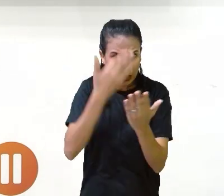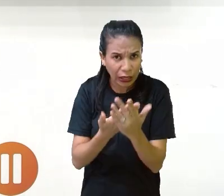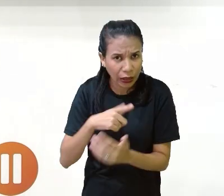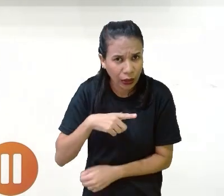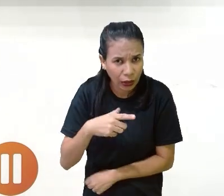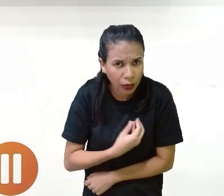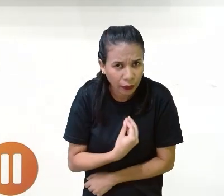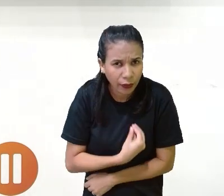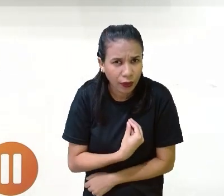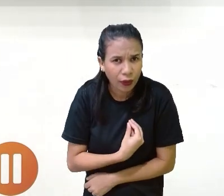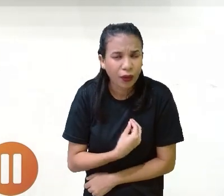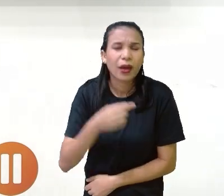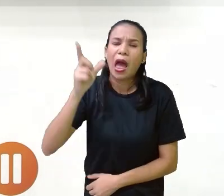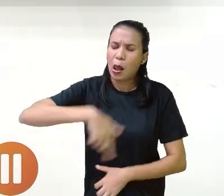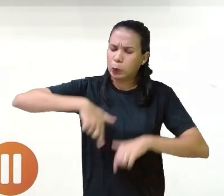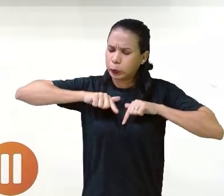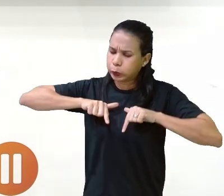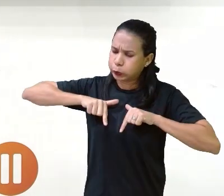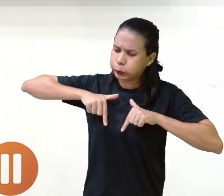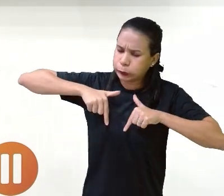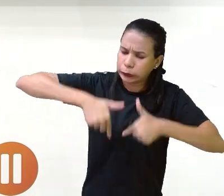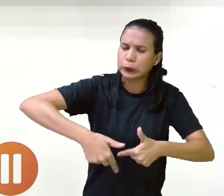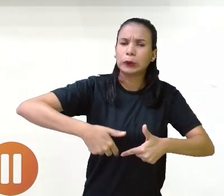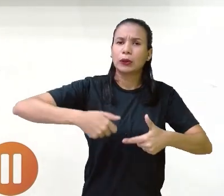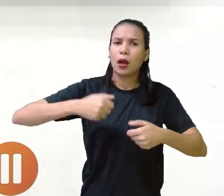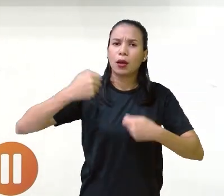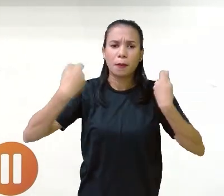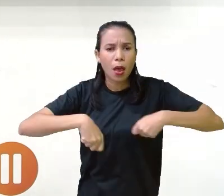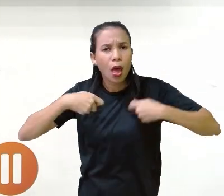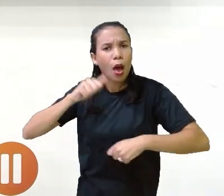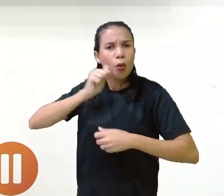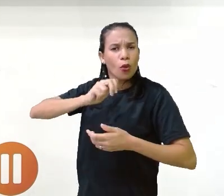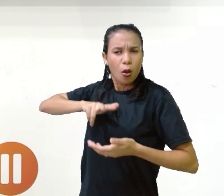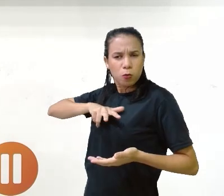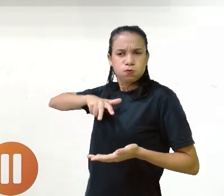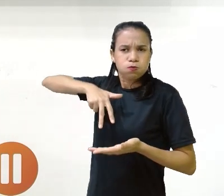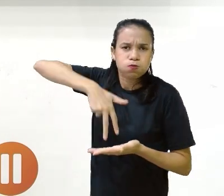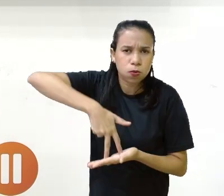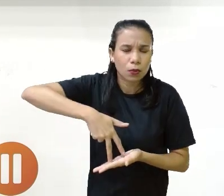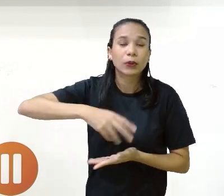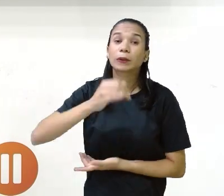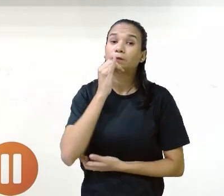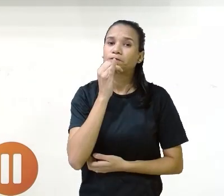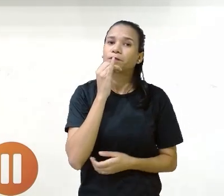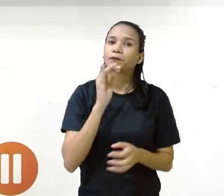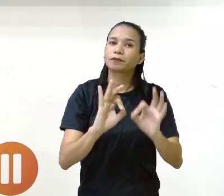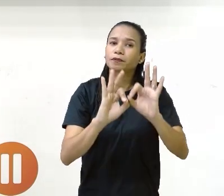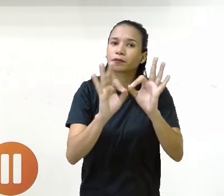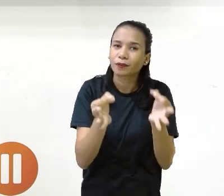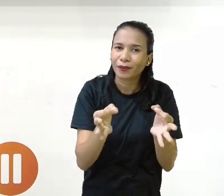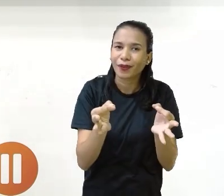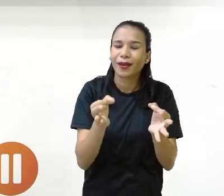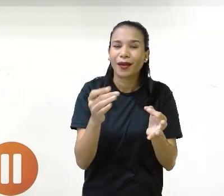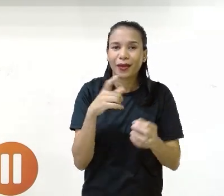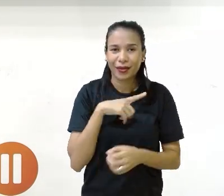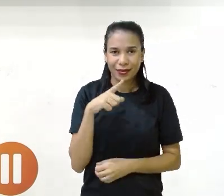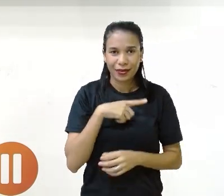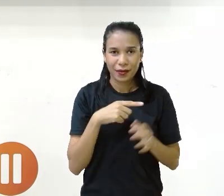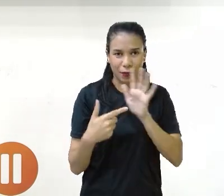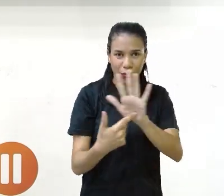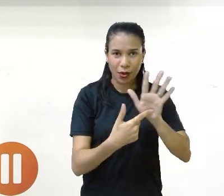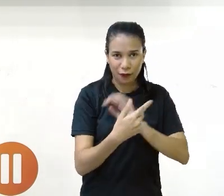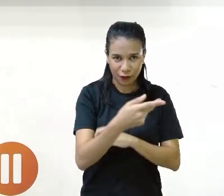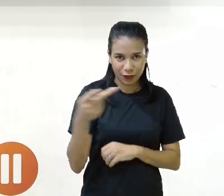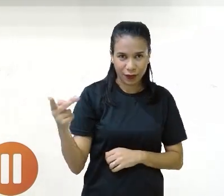existe? Isso é uma luta que vem sendo travada ao longo do tempo, né? Um exemplo simples que eu posso dar para vocês.